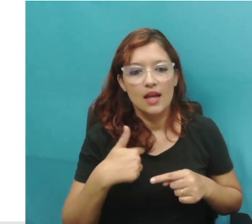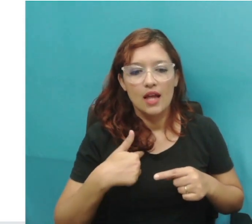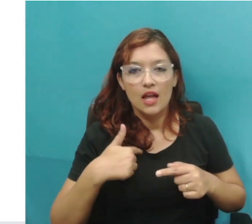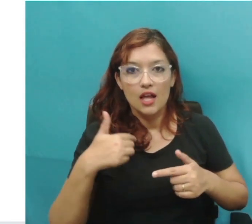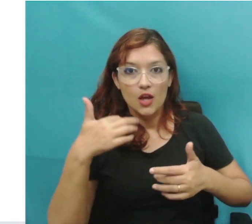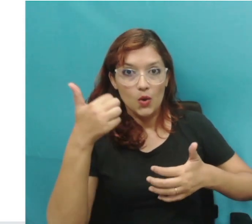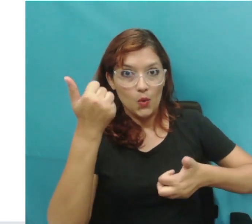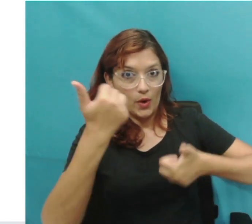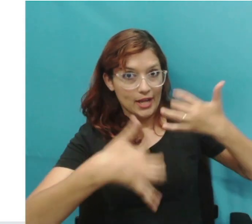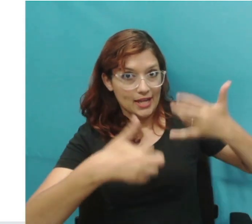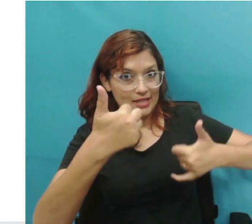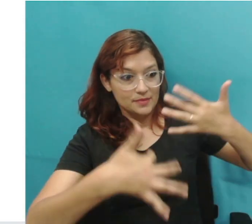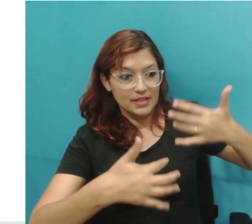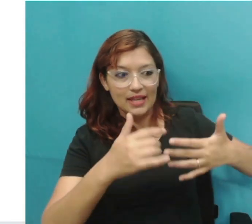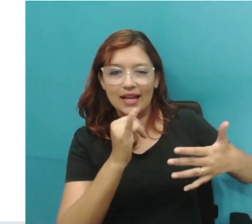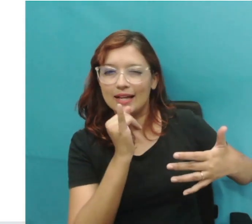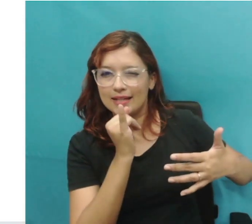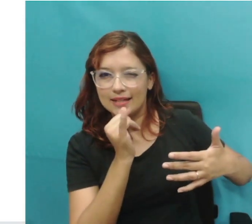Ou